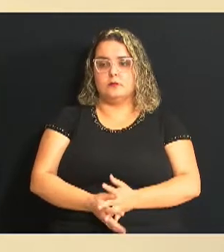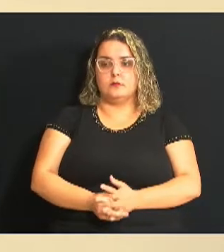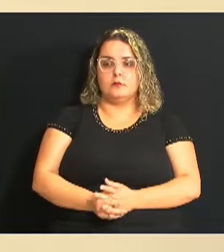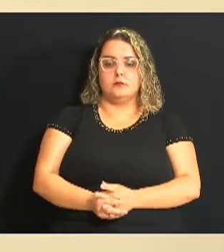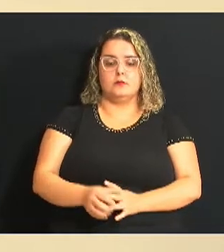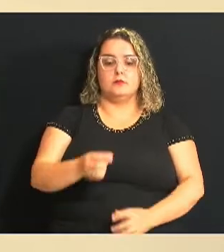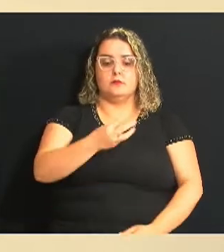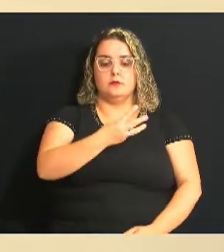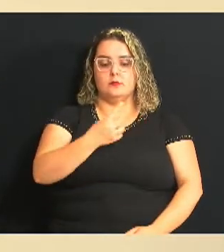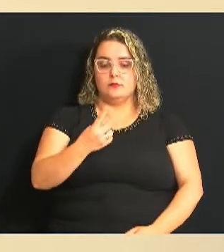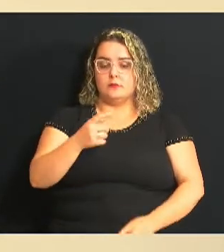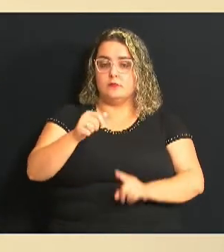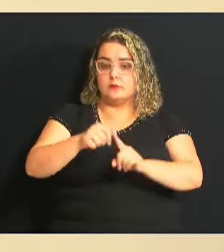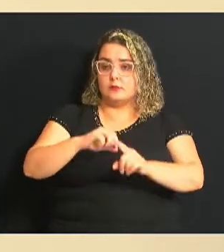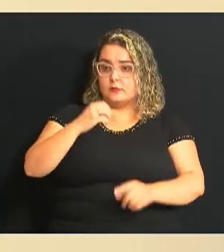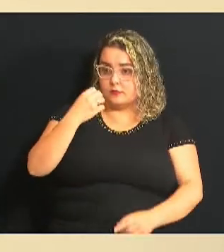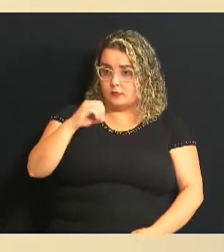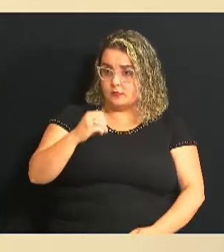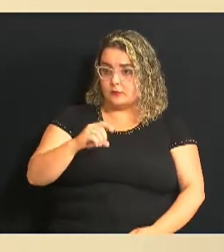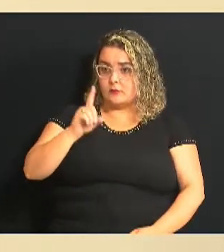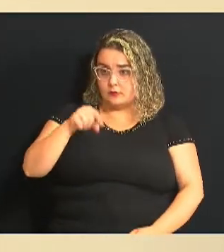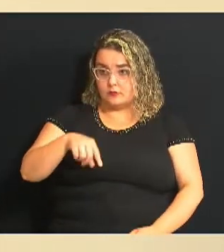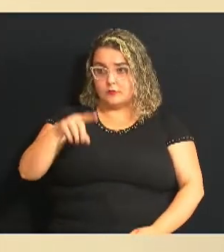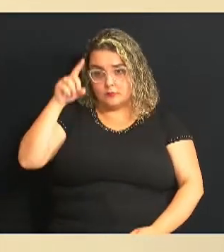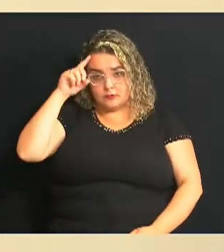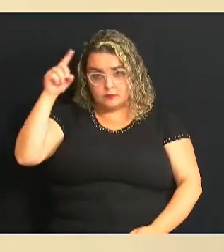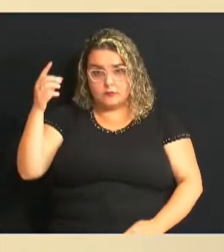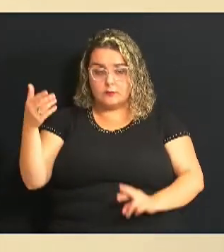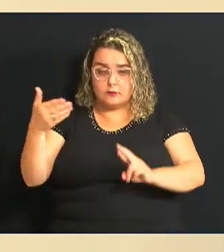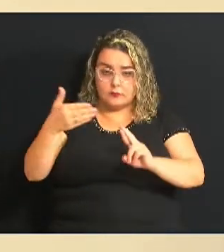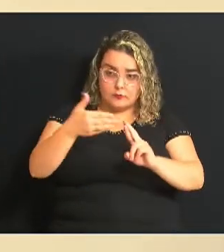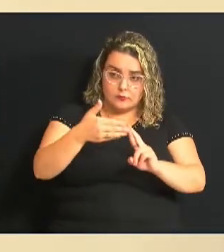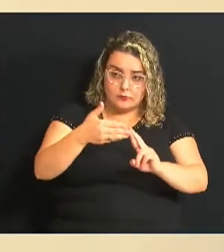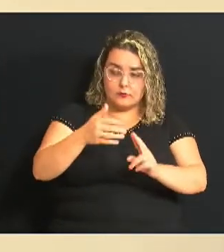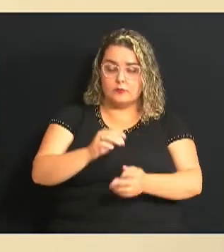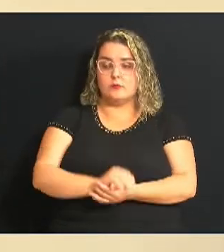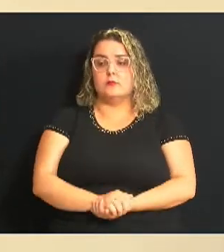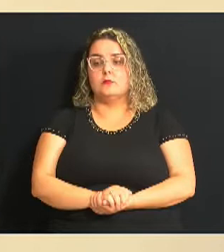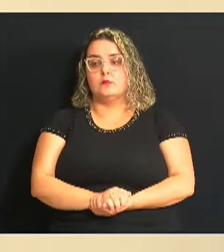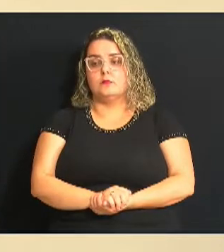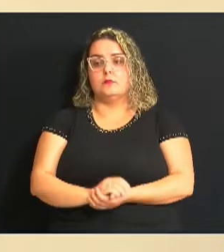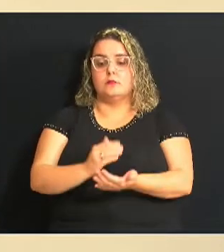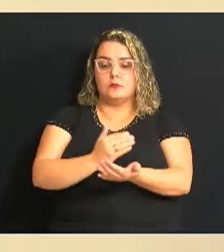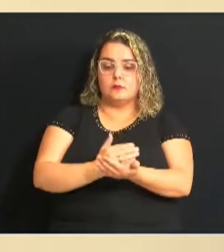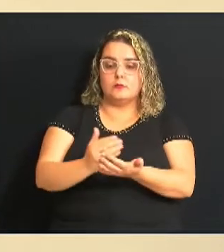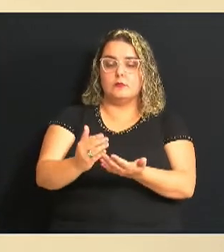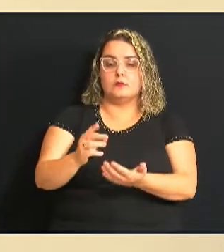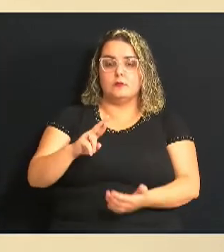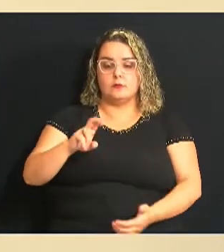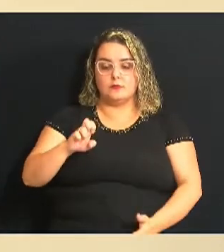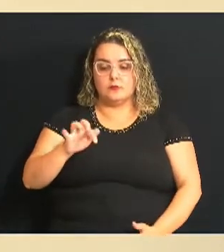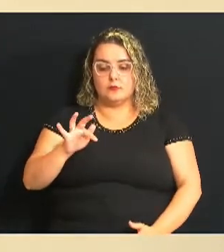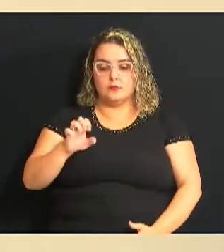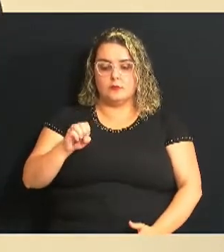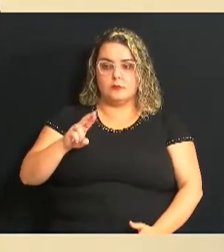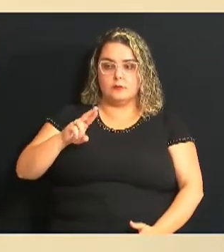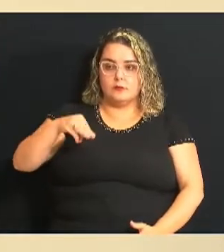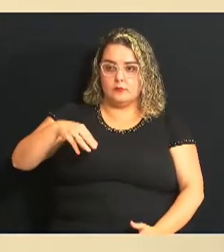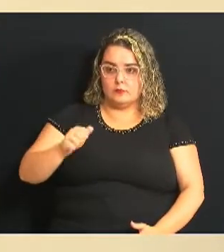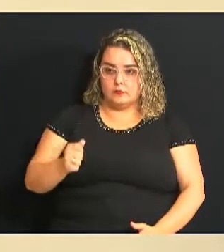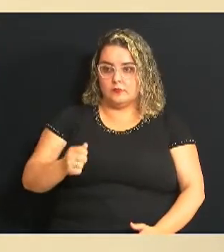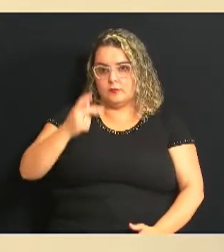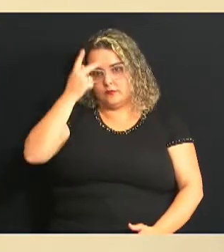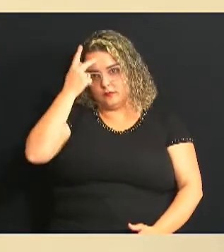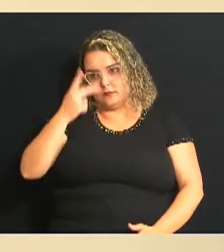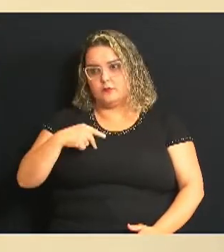outubro é uma data referencial como o início da reforma, embora a própria reforma foi